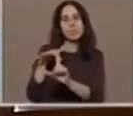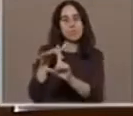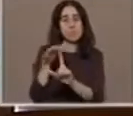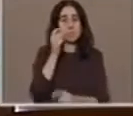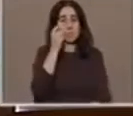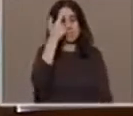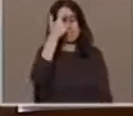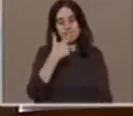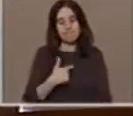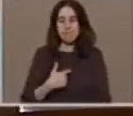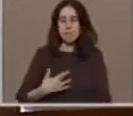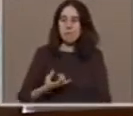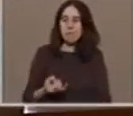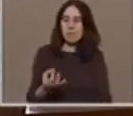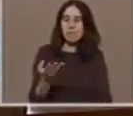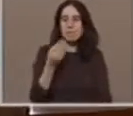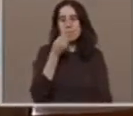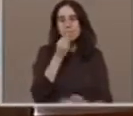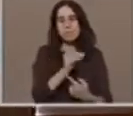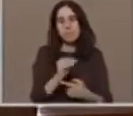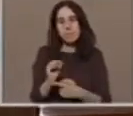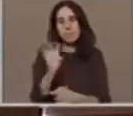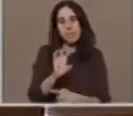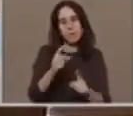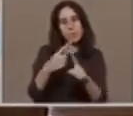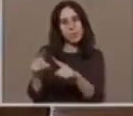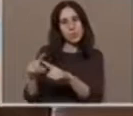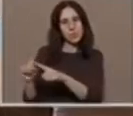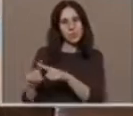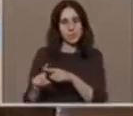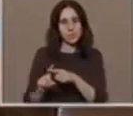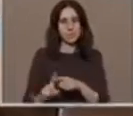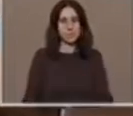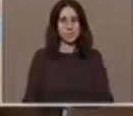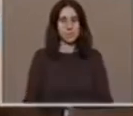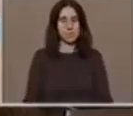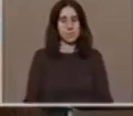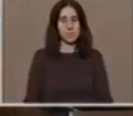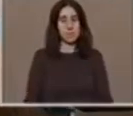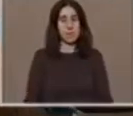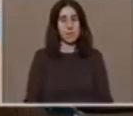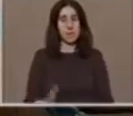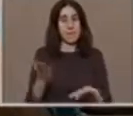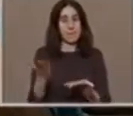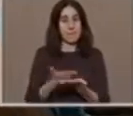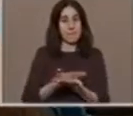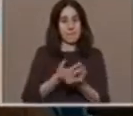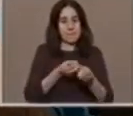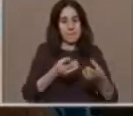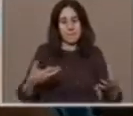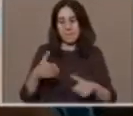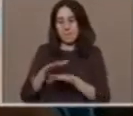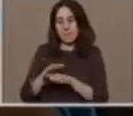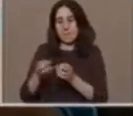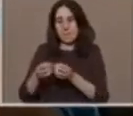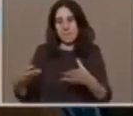compadecido, alimentava de diversas formas. A narrativa da multiplicação dos pães e dos peixes